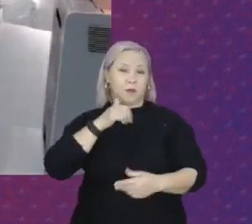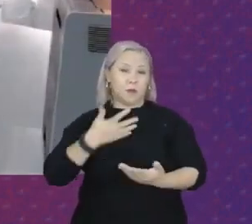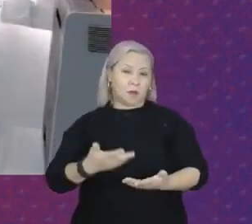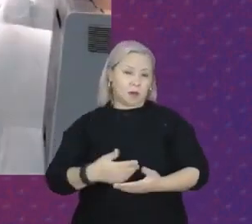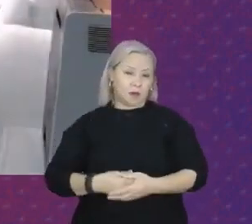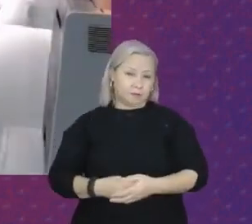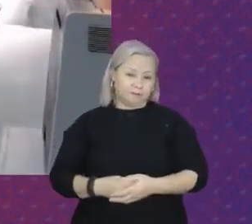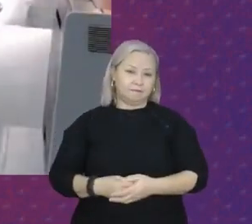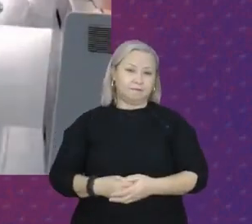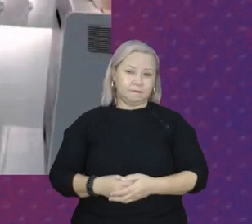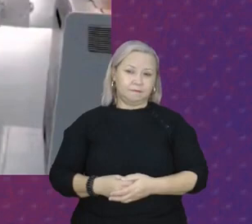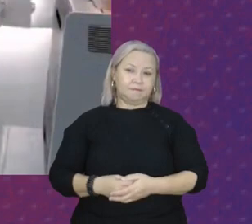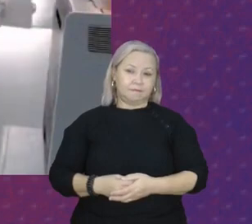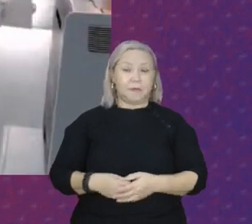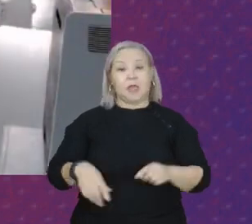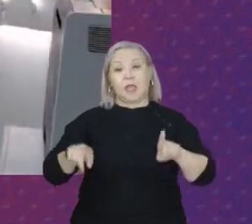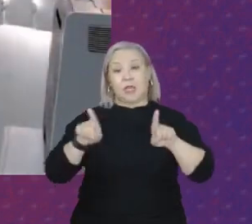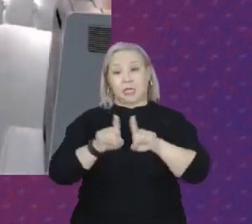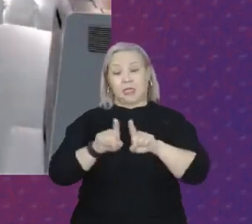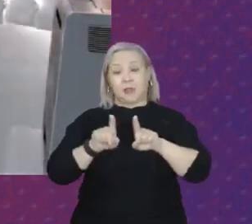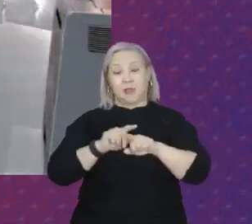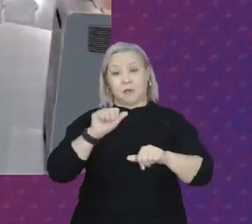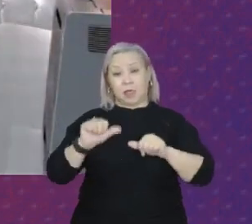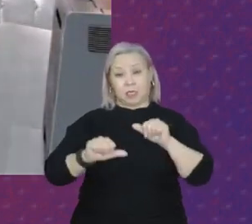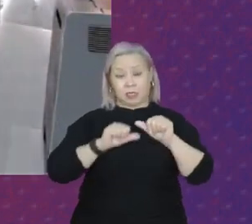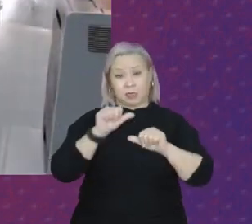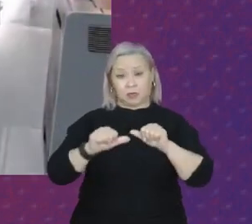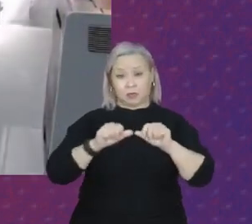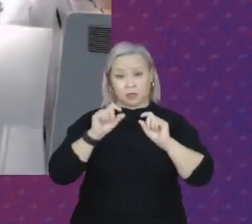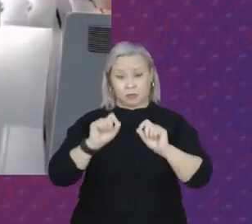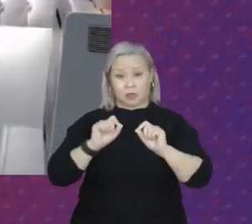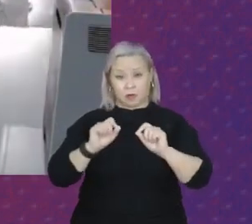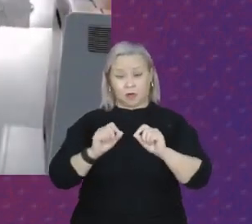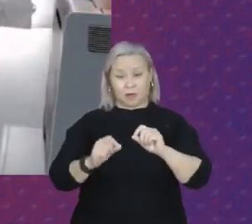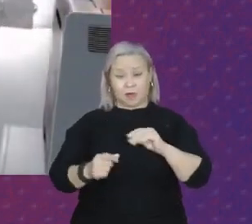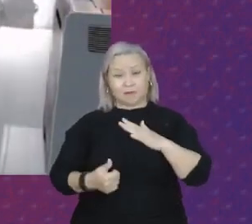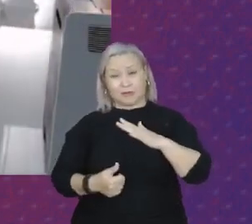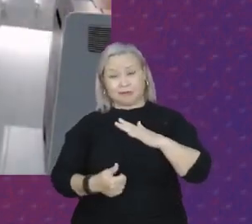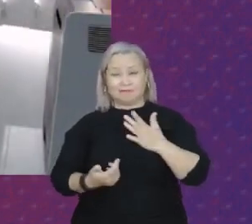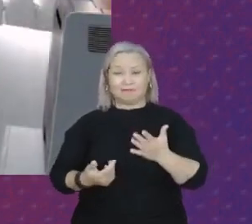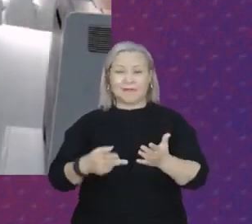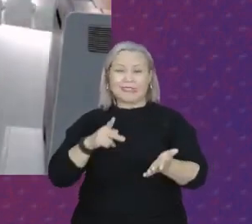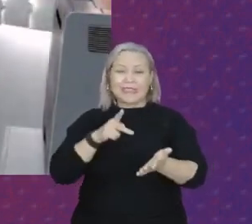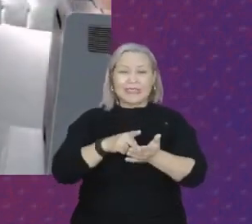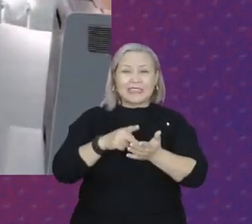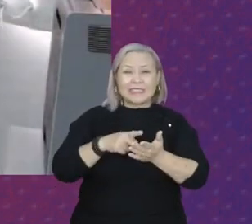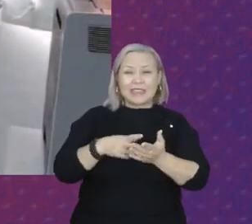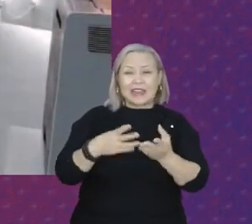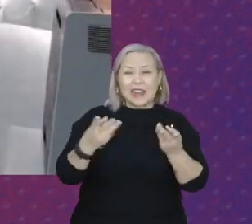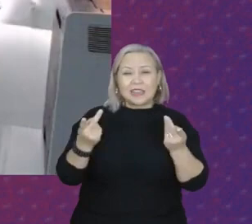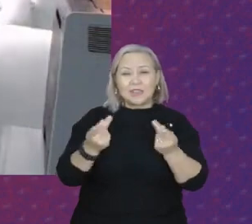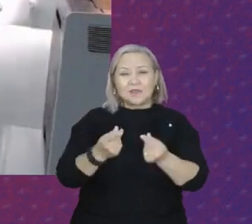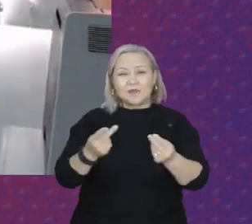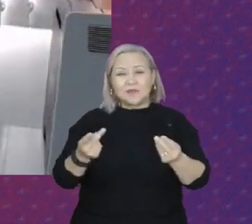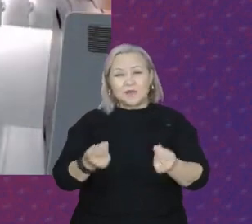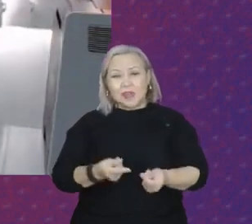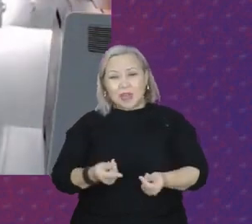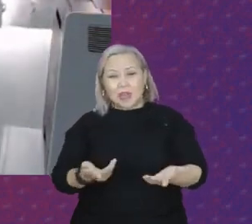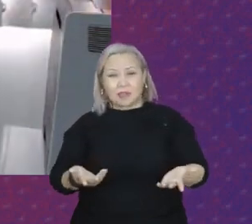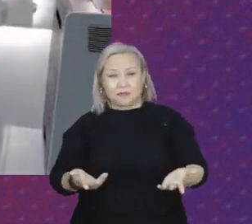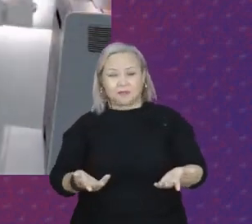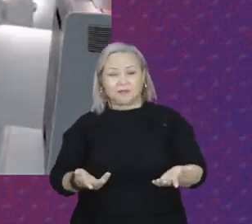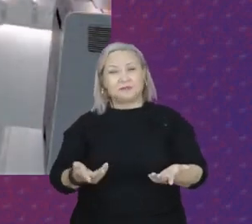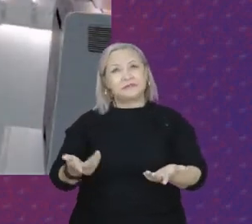por vezes também é o que se torna esse teto de vidro, porque se vai no imaginário coletivo que a mulher tem